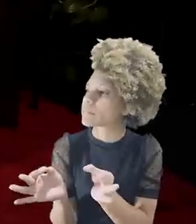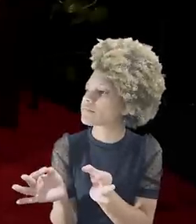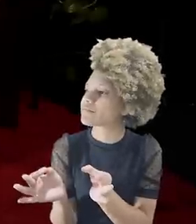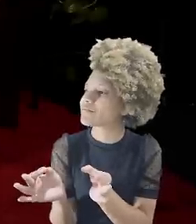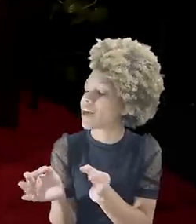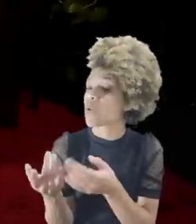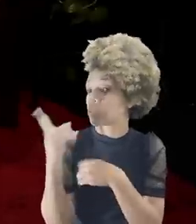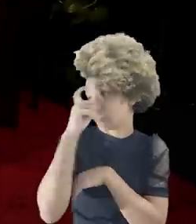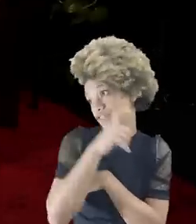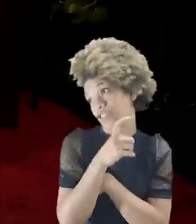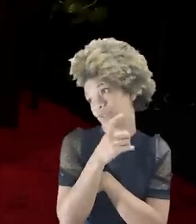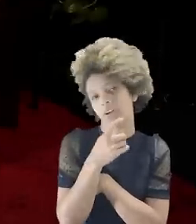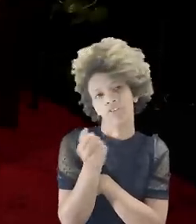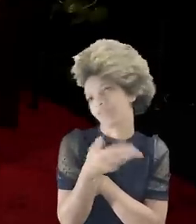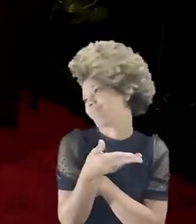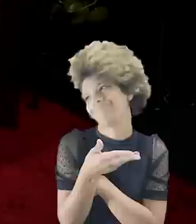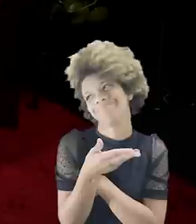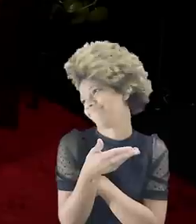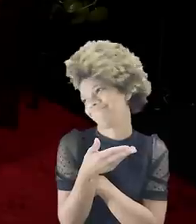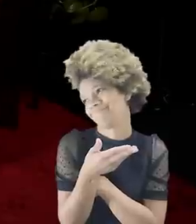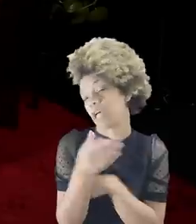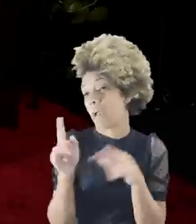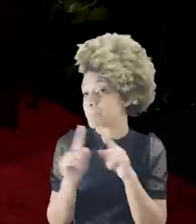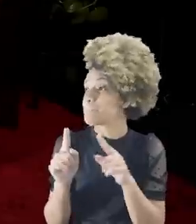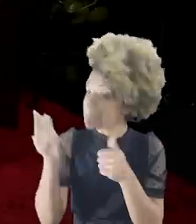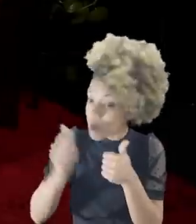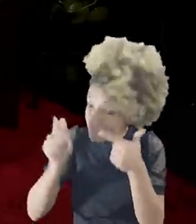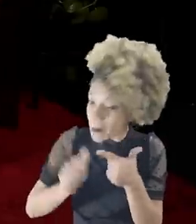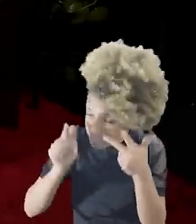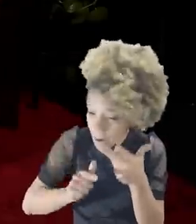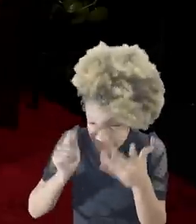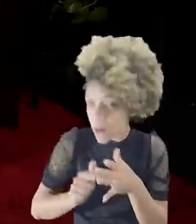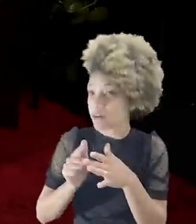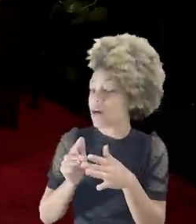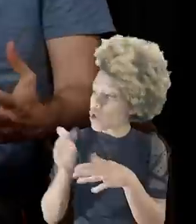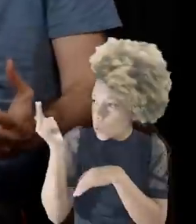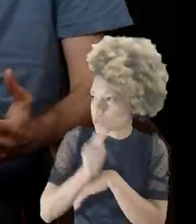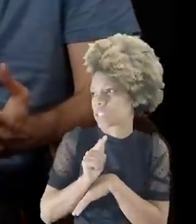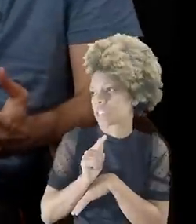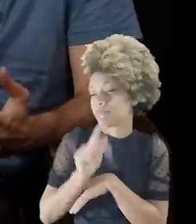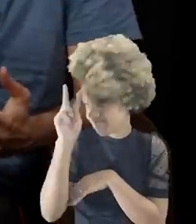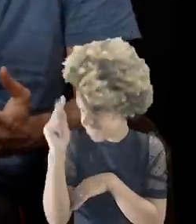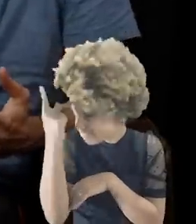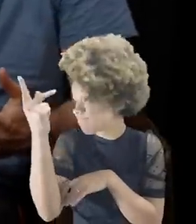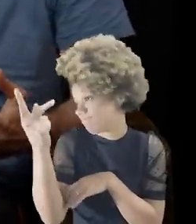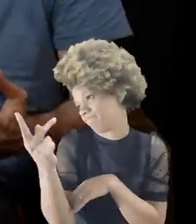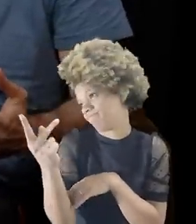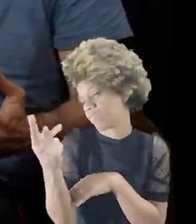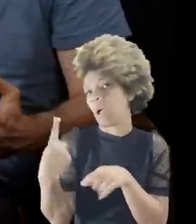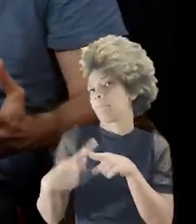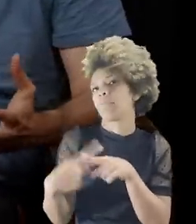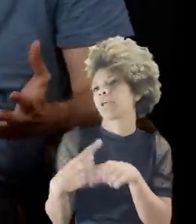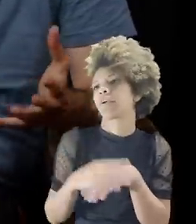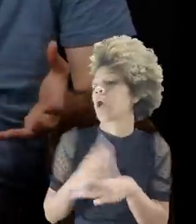simples quando for complicado E aí fodeu mesmo né então quanto mais movimentos você conseguir automatizar